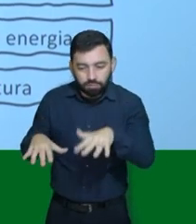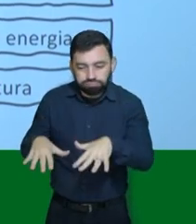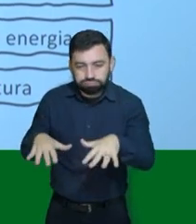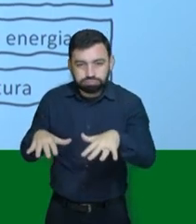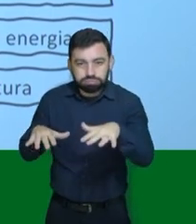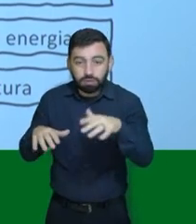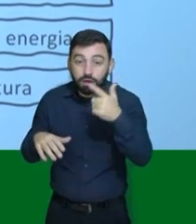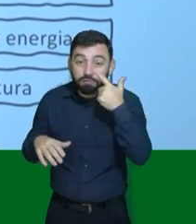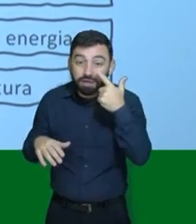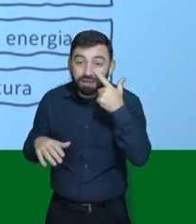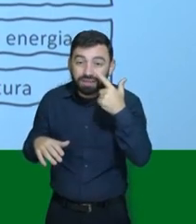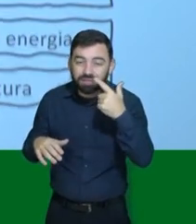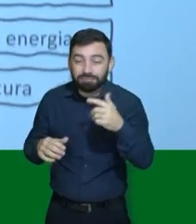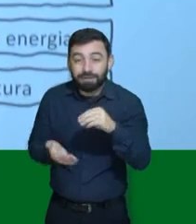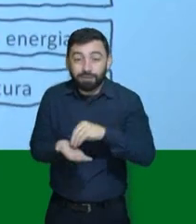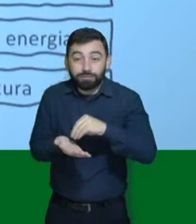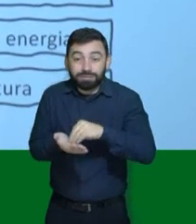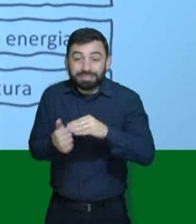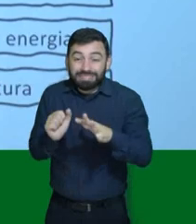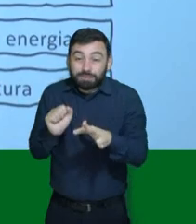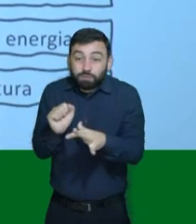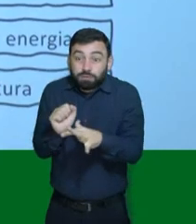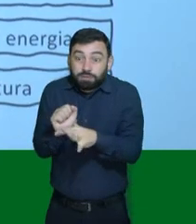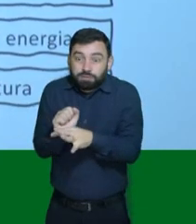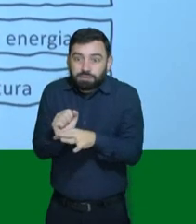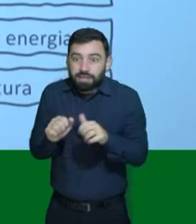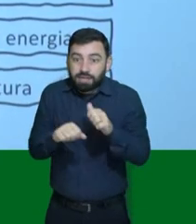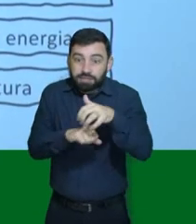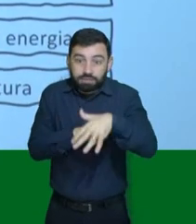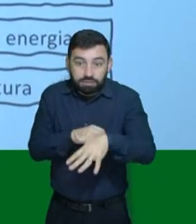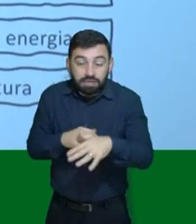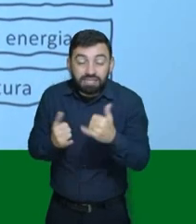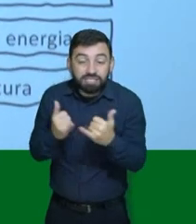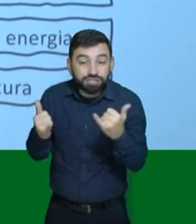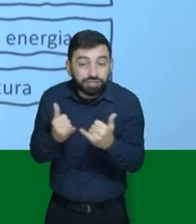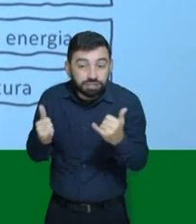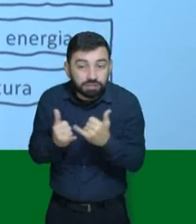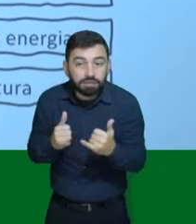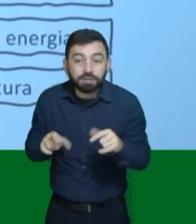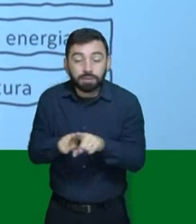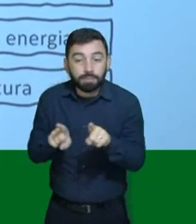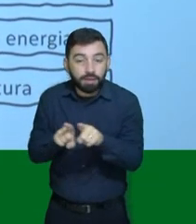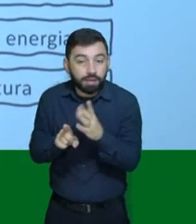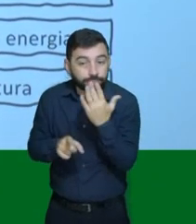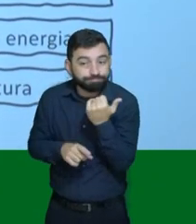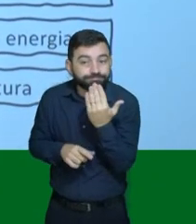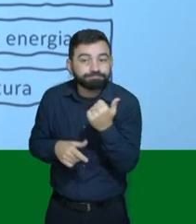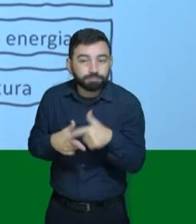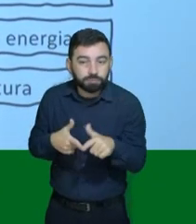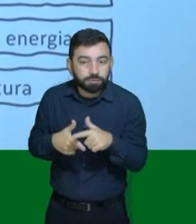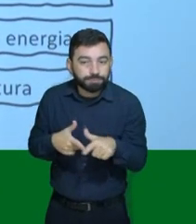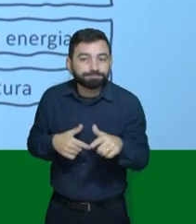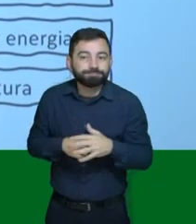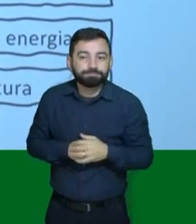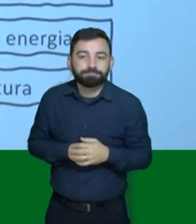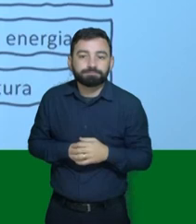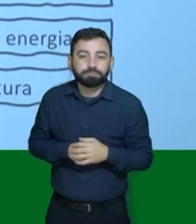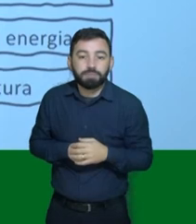isso gera, olha só, uma insegurança hídrica, energética e alimentar. Né? Por quê? porque o Brasil, a